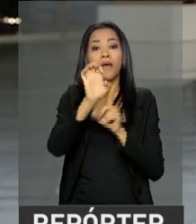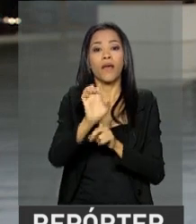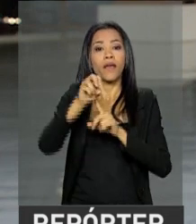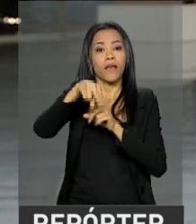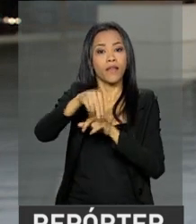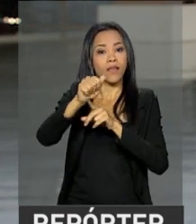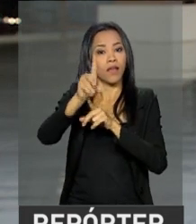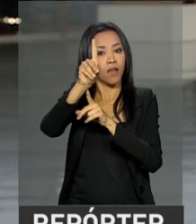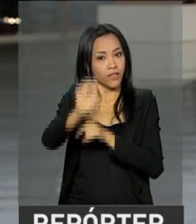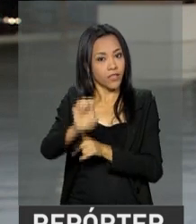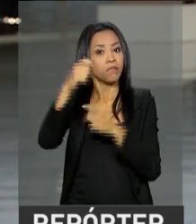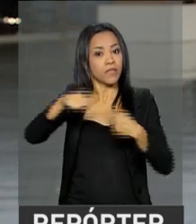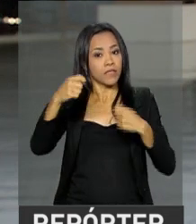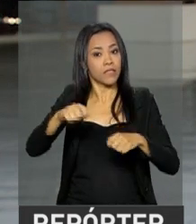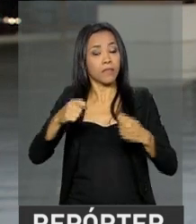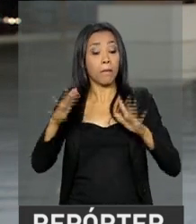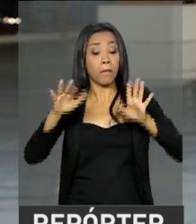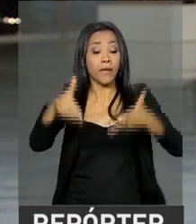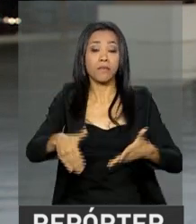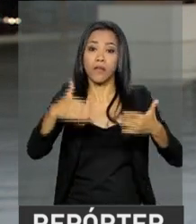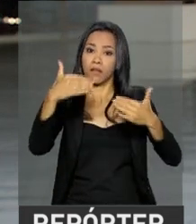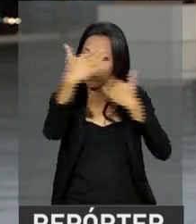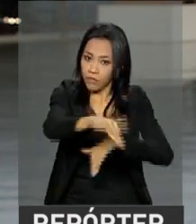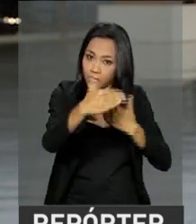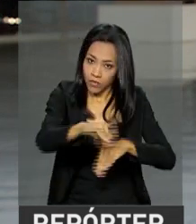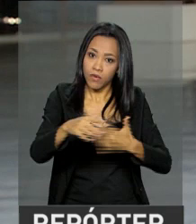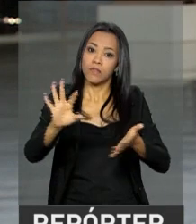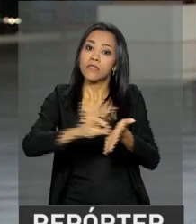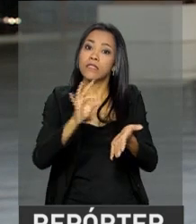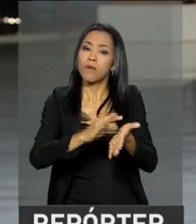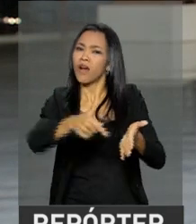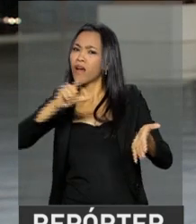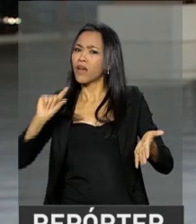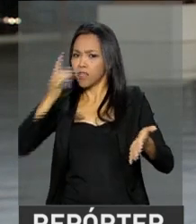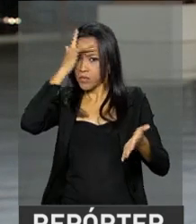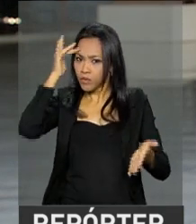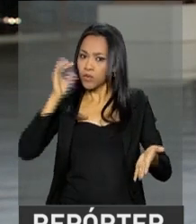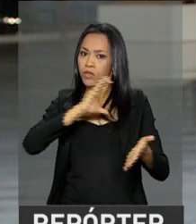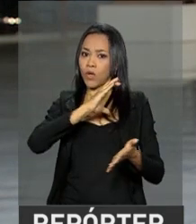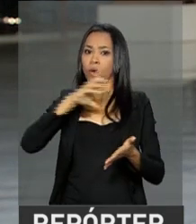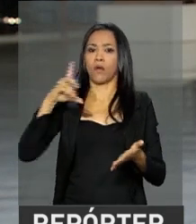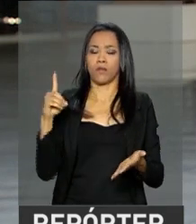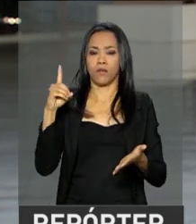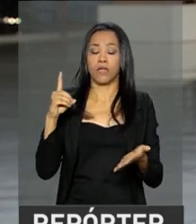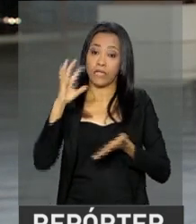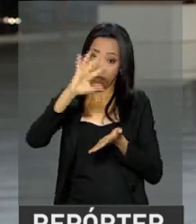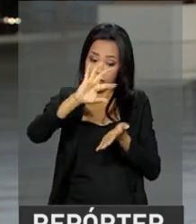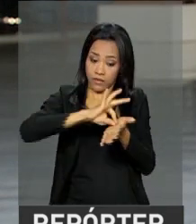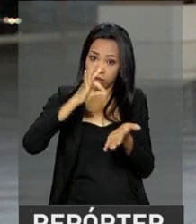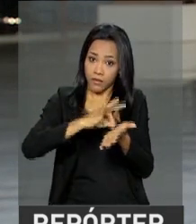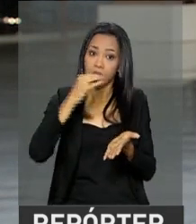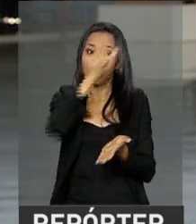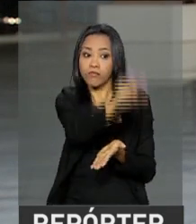participação do Estudante no processo de inscrição antes os coordenadores além de fazerem a inscrição